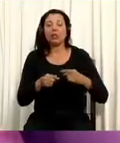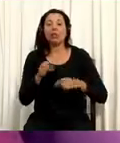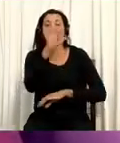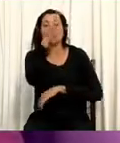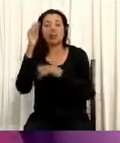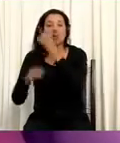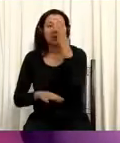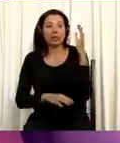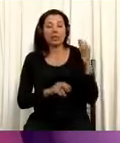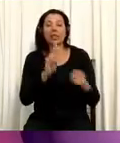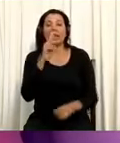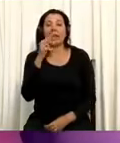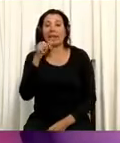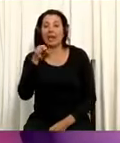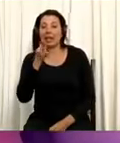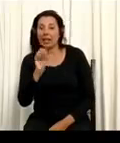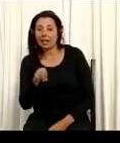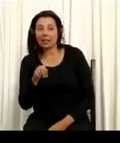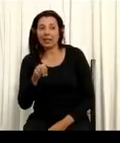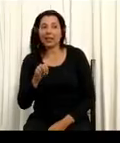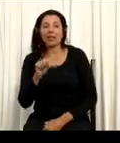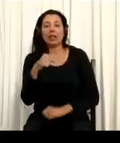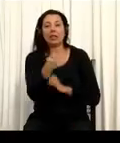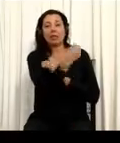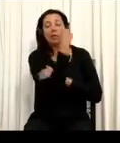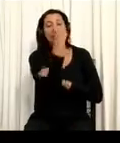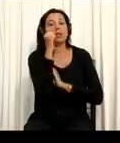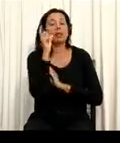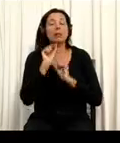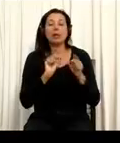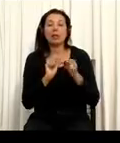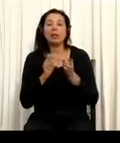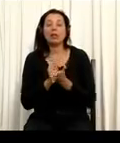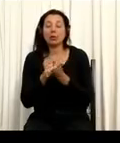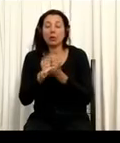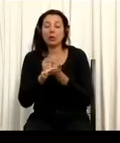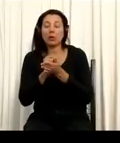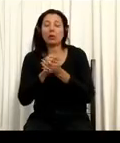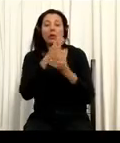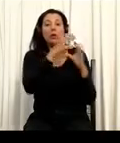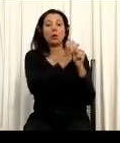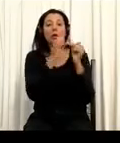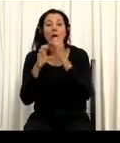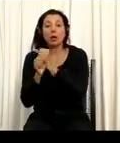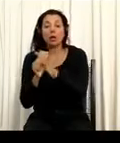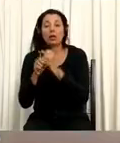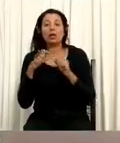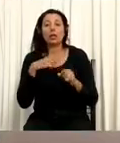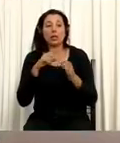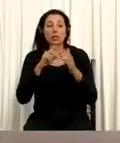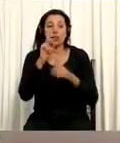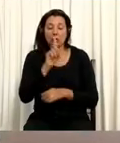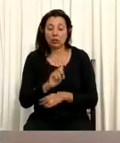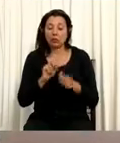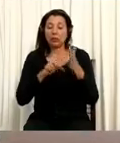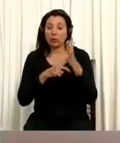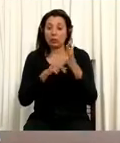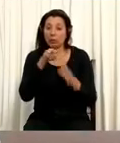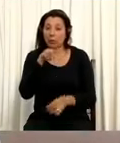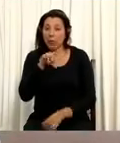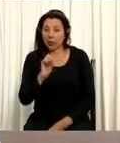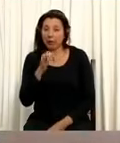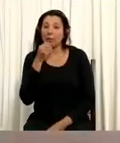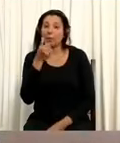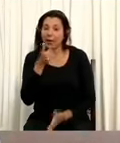a Ellen Frida, que é ativista feminista e coordenadora da Rede Solidariedade, e a diretora do Simpro, Meg Guimarães.